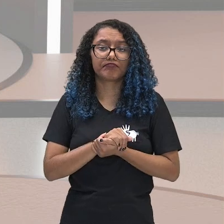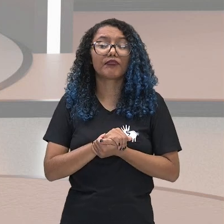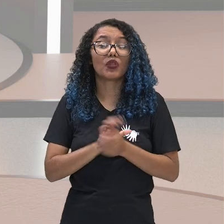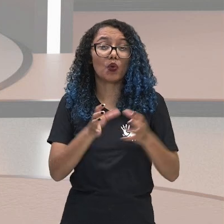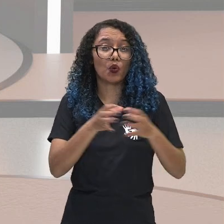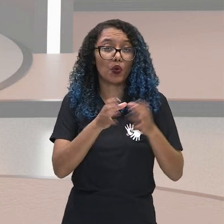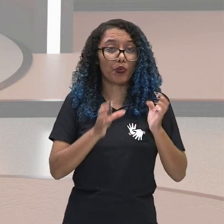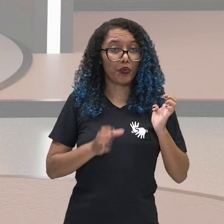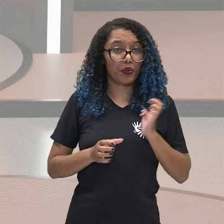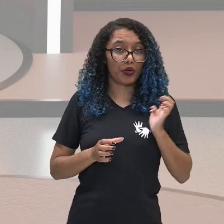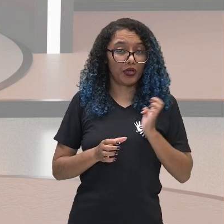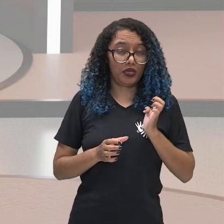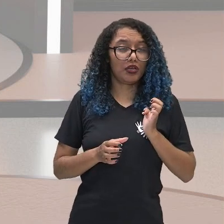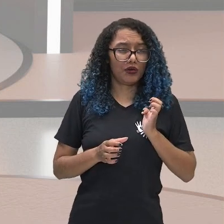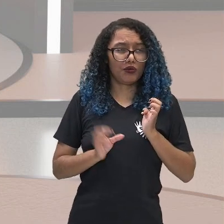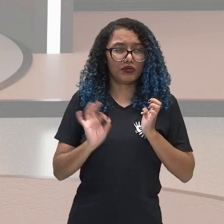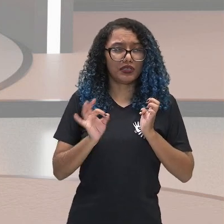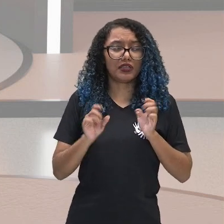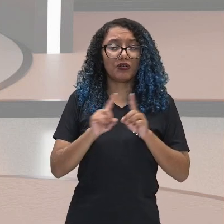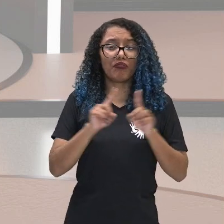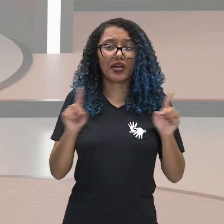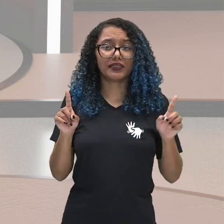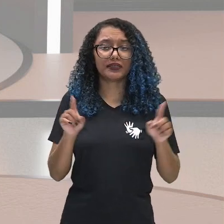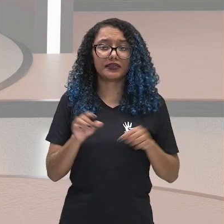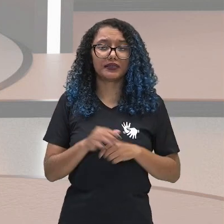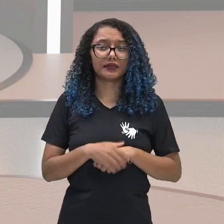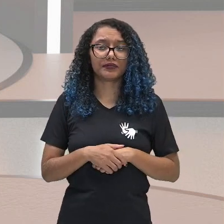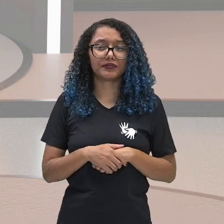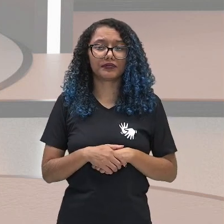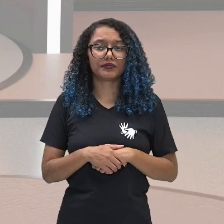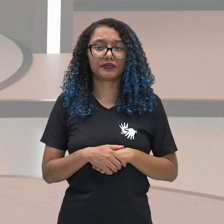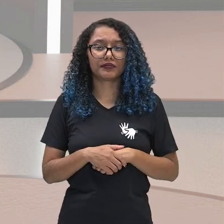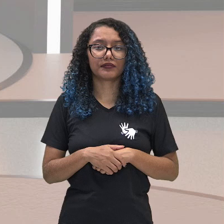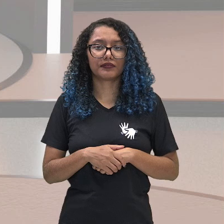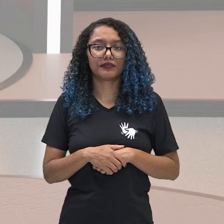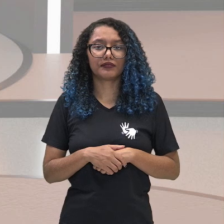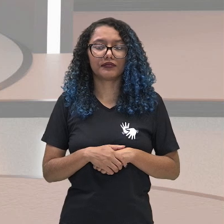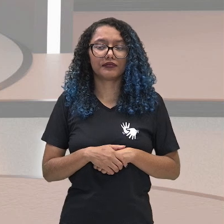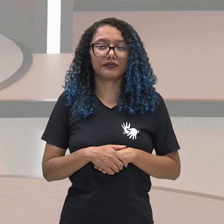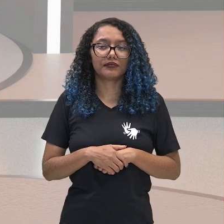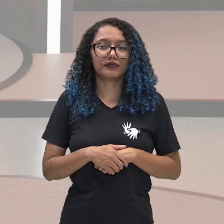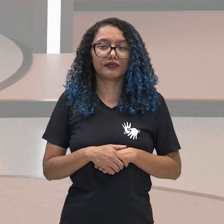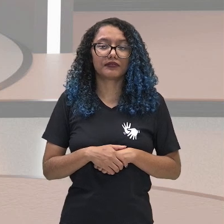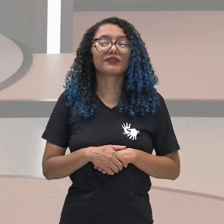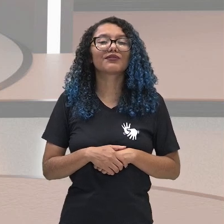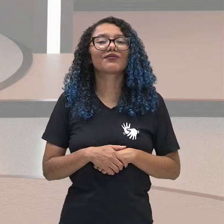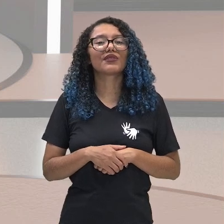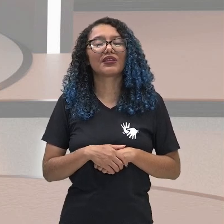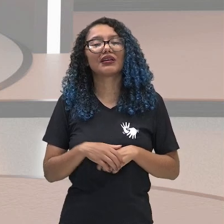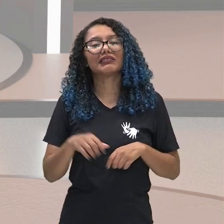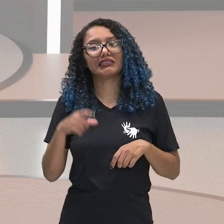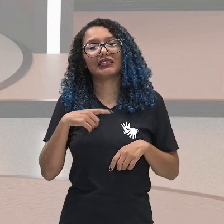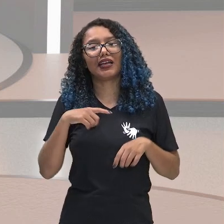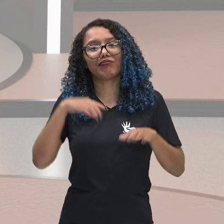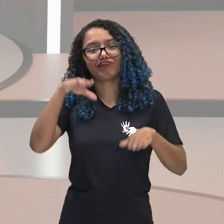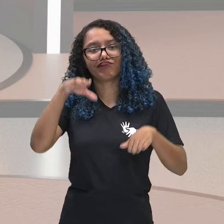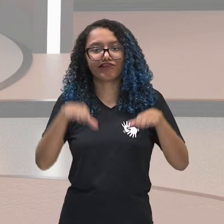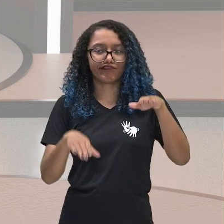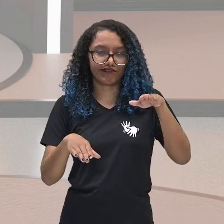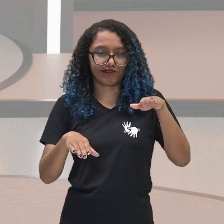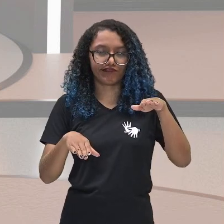mas a gente está vendo aí, caracterizando o quê? Né? Que há, então, uma forte desigualdade, então,